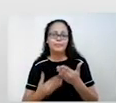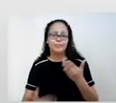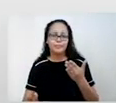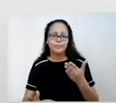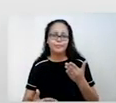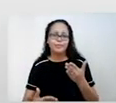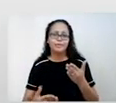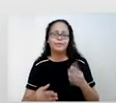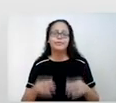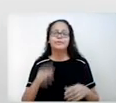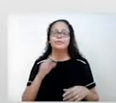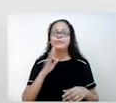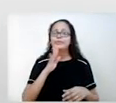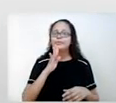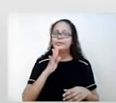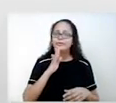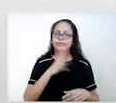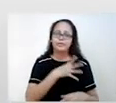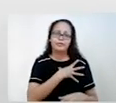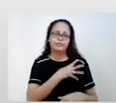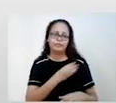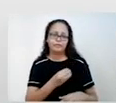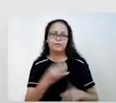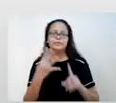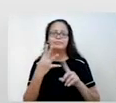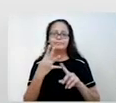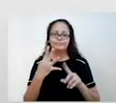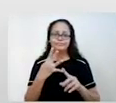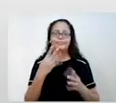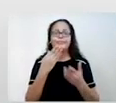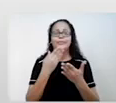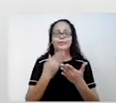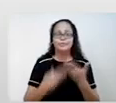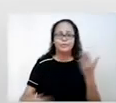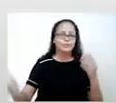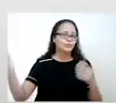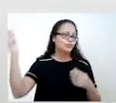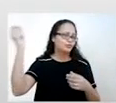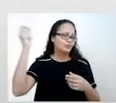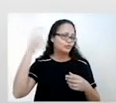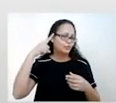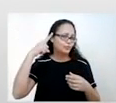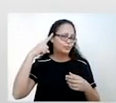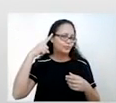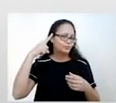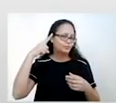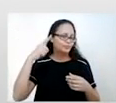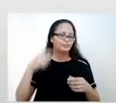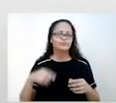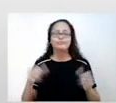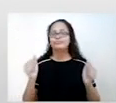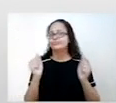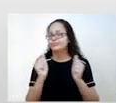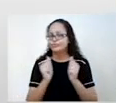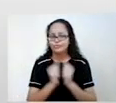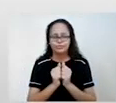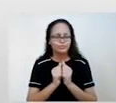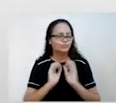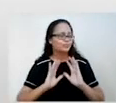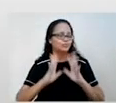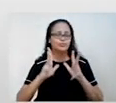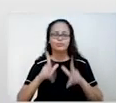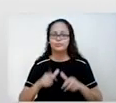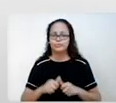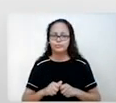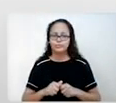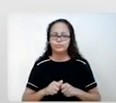que um dia teria. Quarto, perdeu o sol ainda por cima, né? Tudo isso junto de uma vez, como ele mesmo dizia, porque